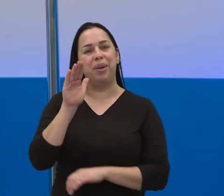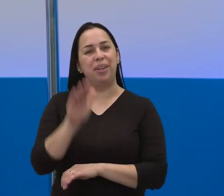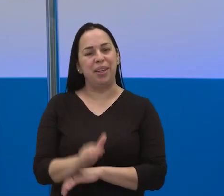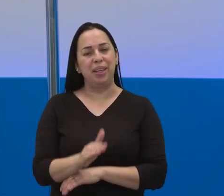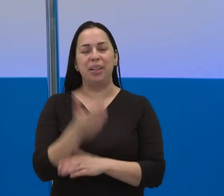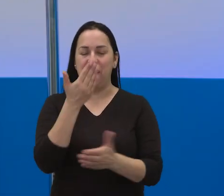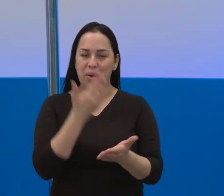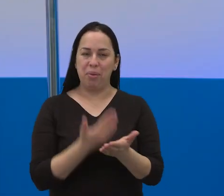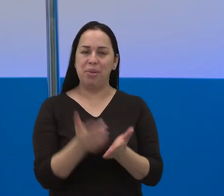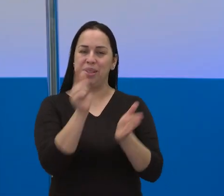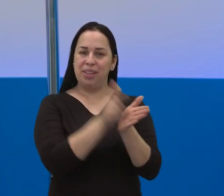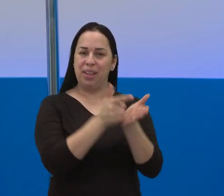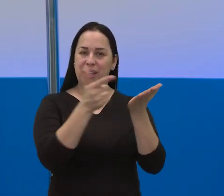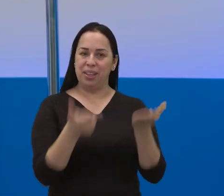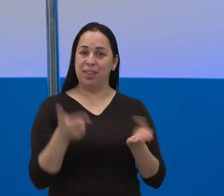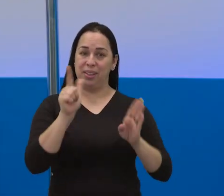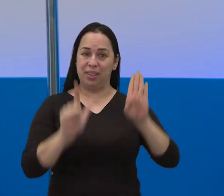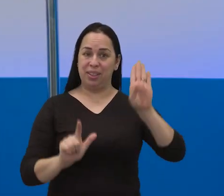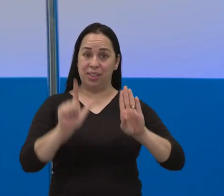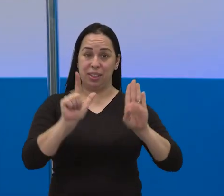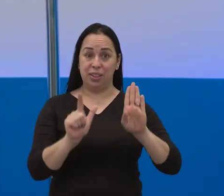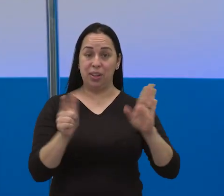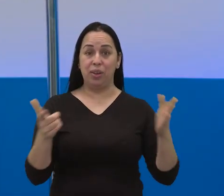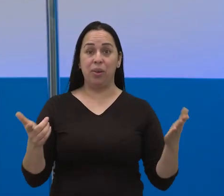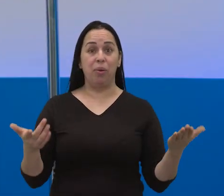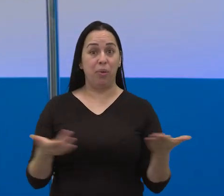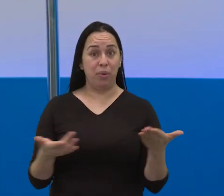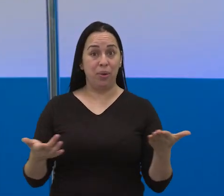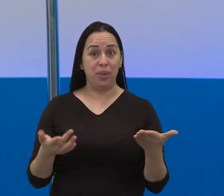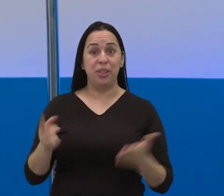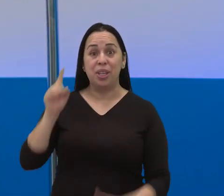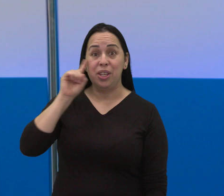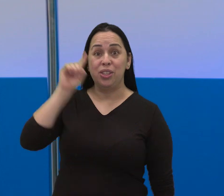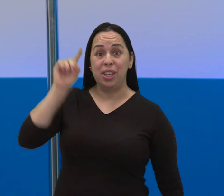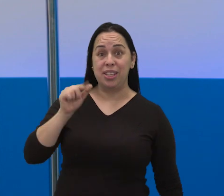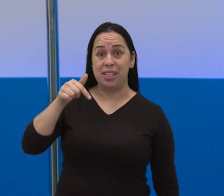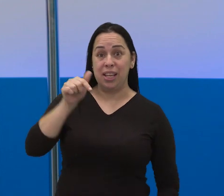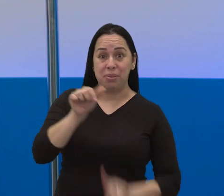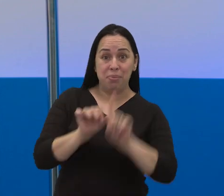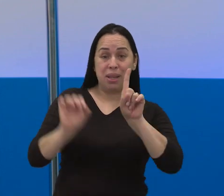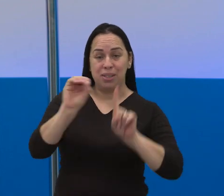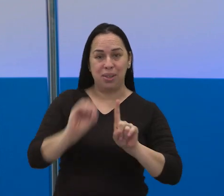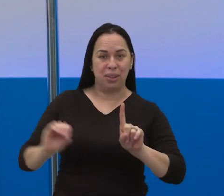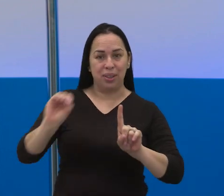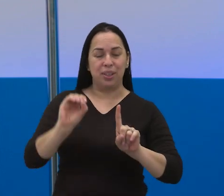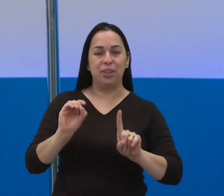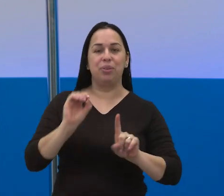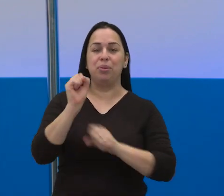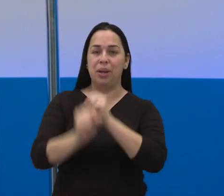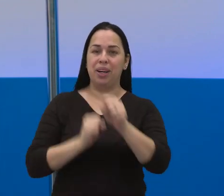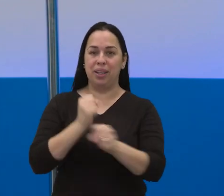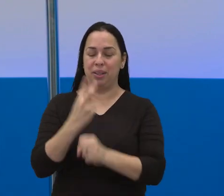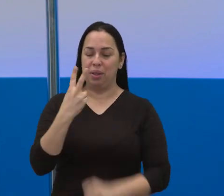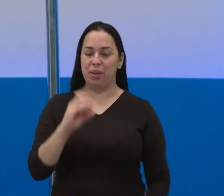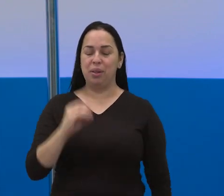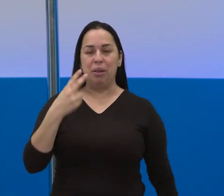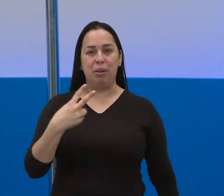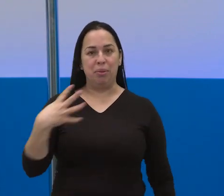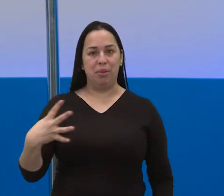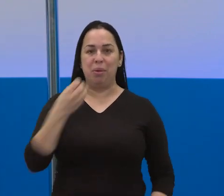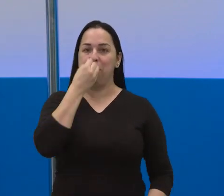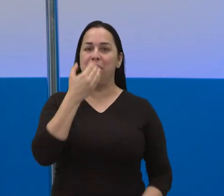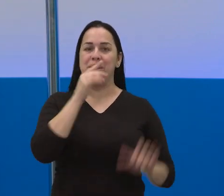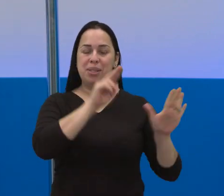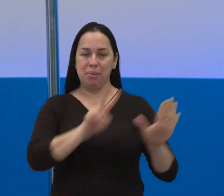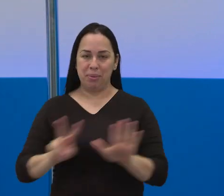Muito boa tarde, no ar o Boletim Legislativo dessa segunda-feira, dia 7 de outubro de 2024. Uma